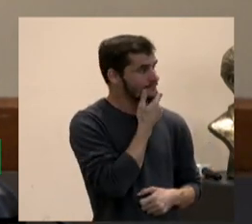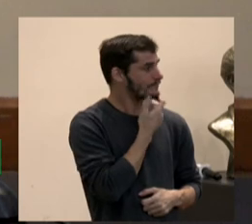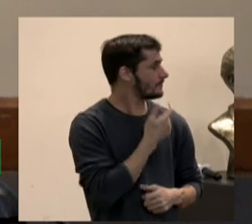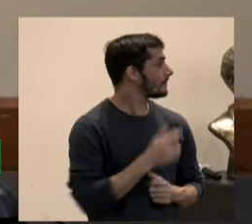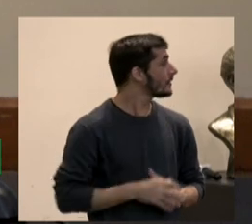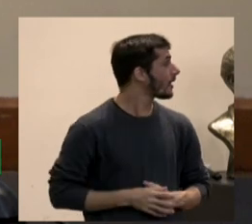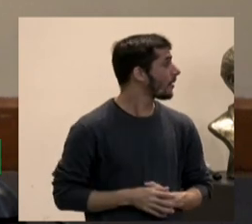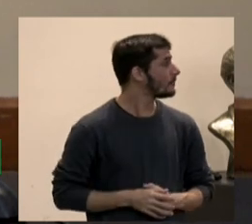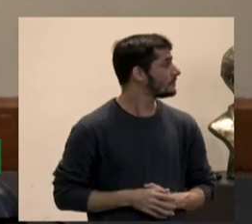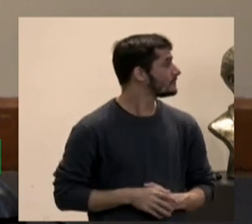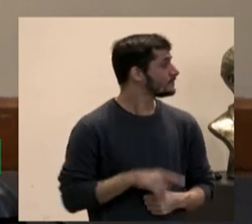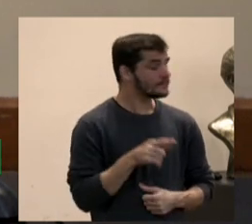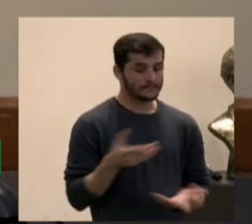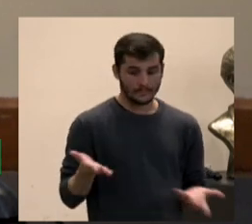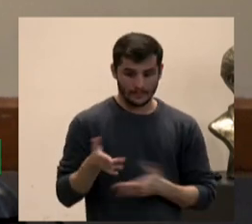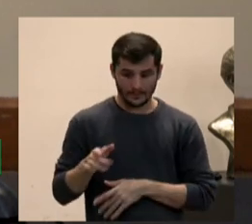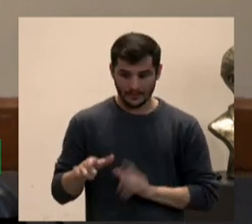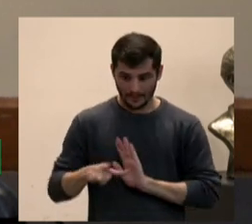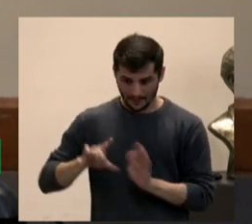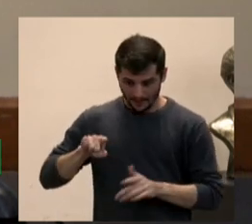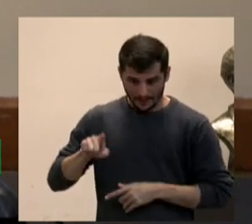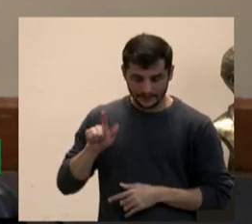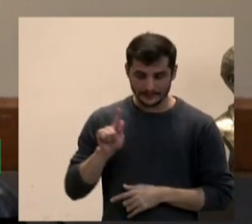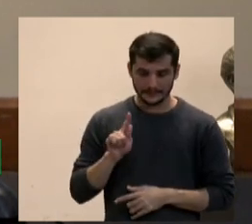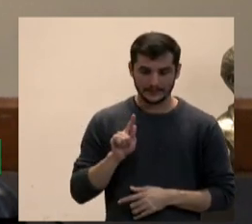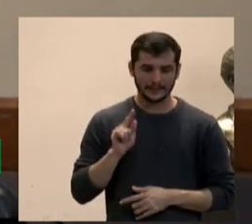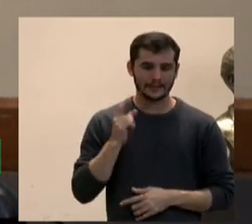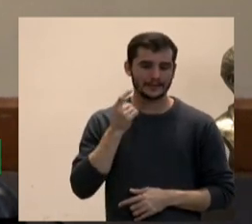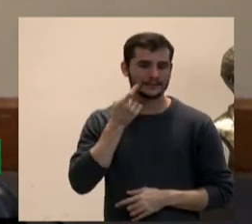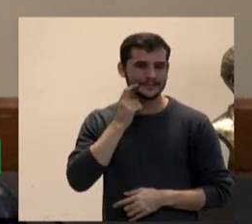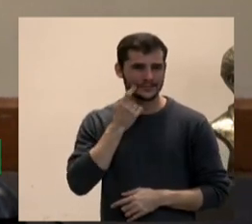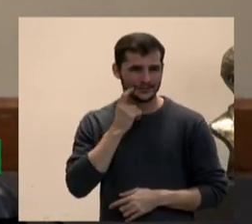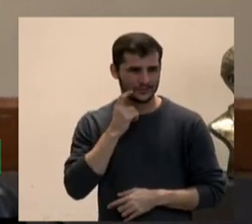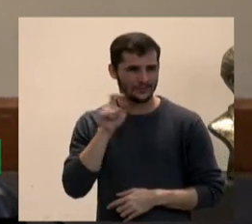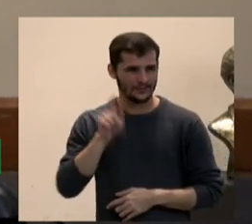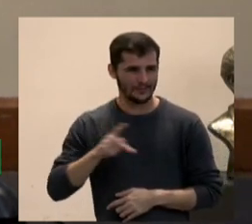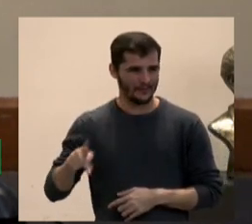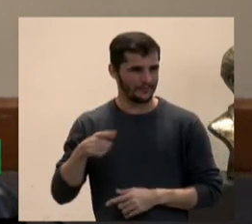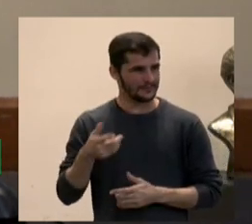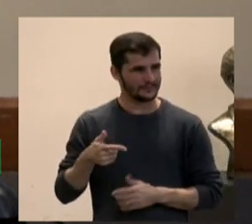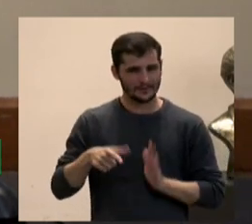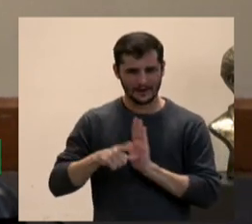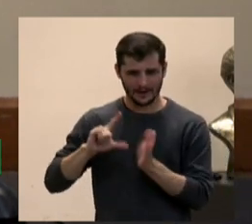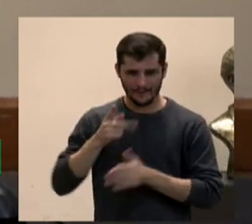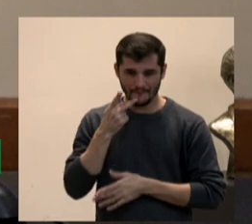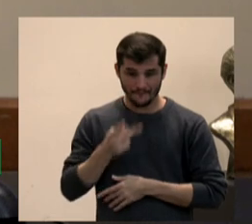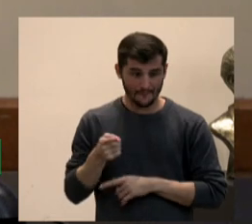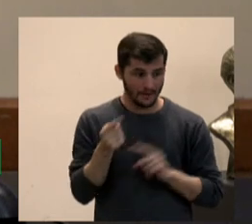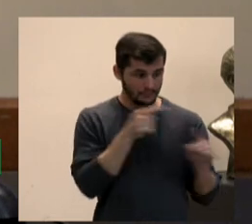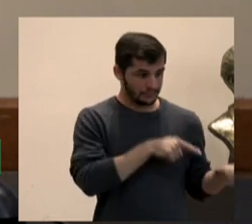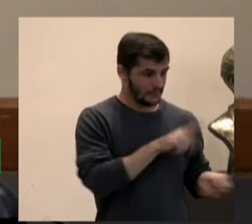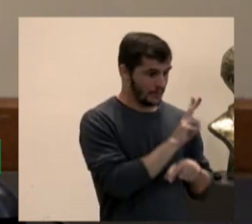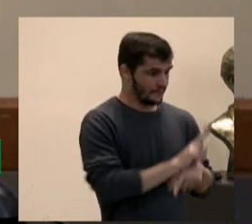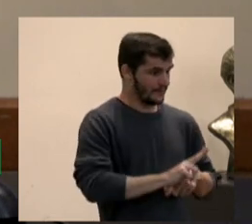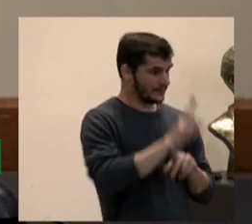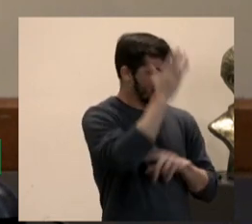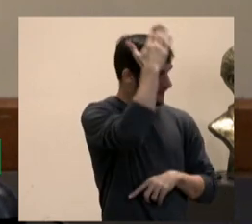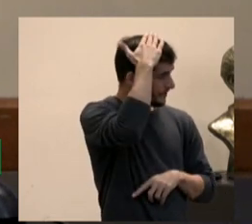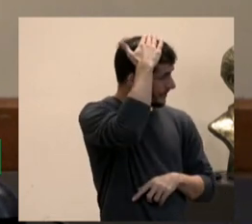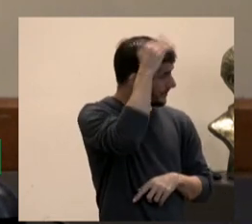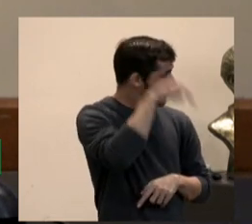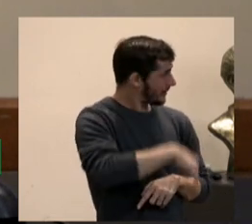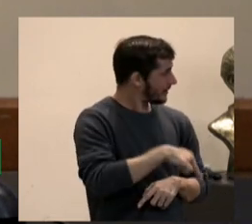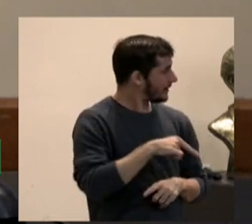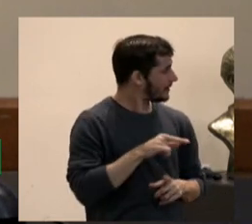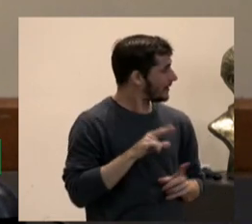A Giovana comentou no início que essa é uma mesa super catarinense, porque embora eu trabalhe na Universidade Federal do Paraná, eu sou aqui de Florianópolis,